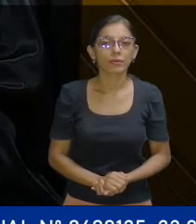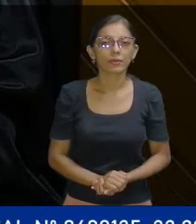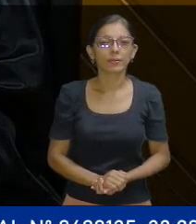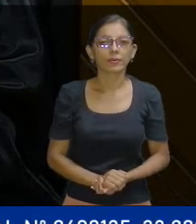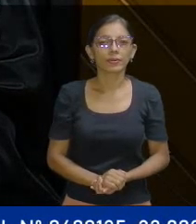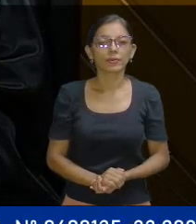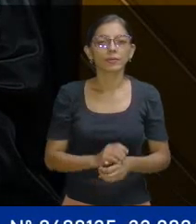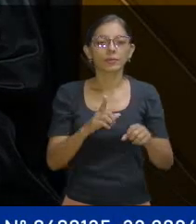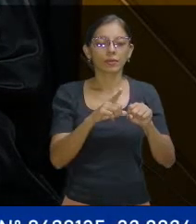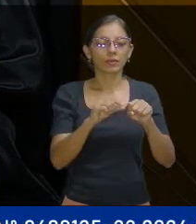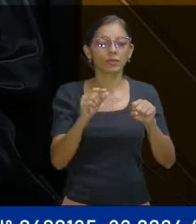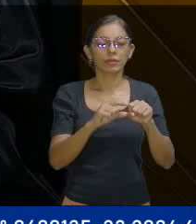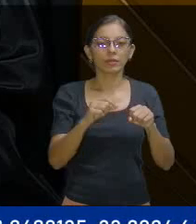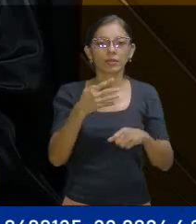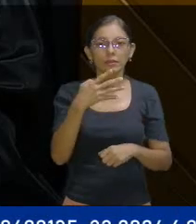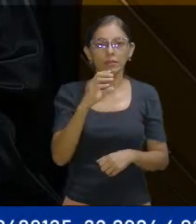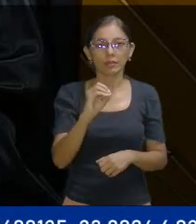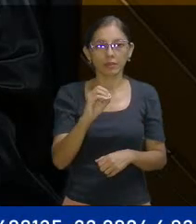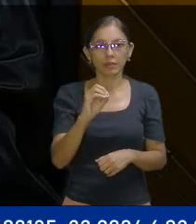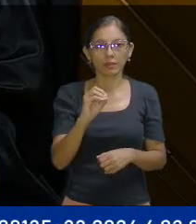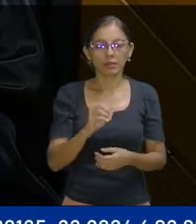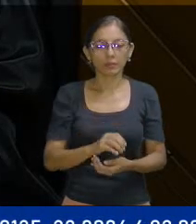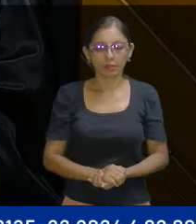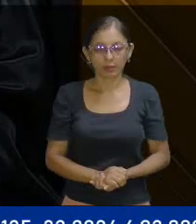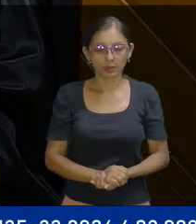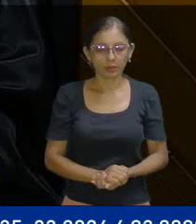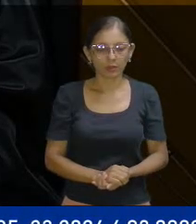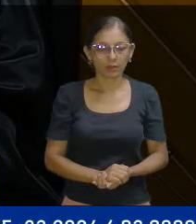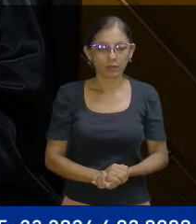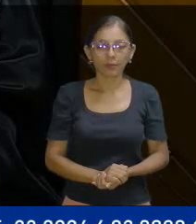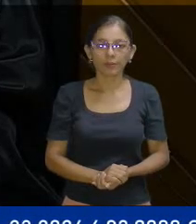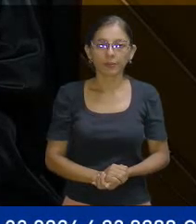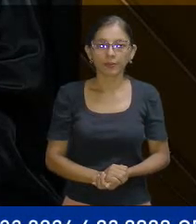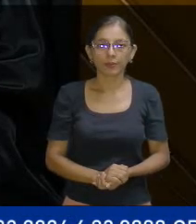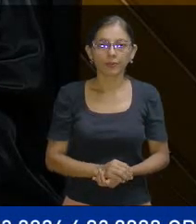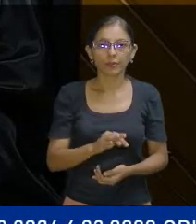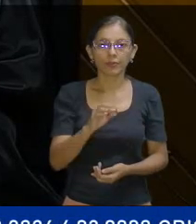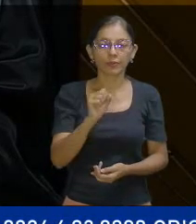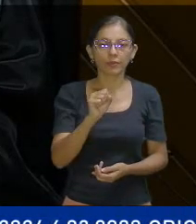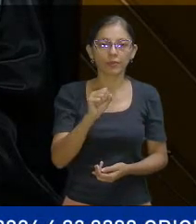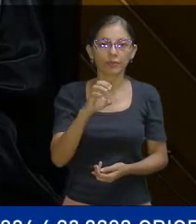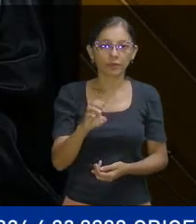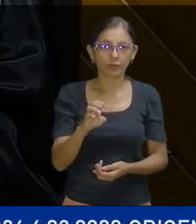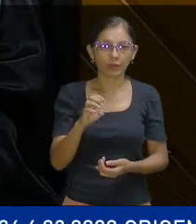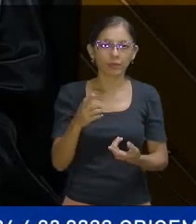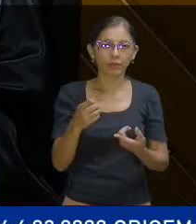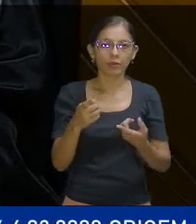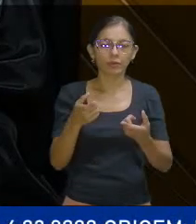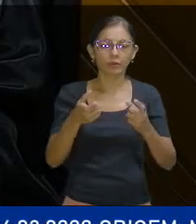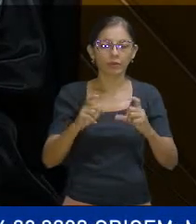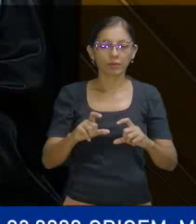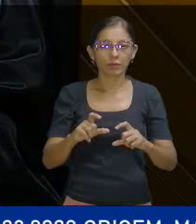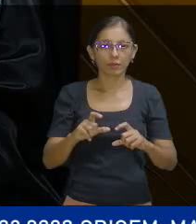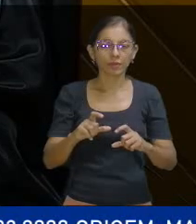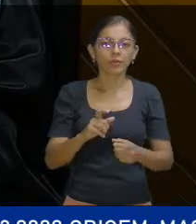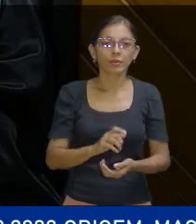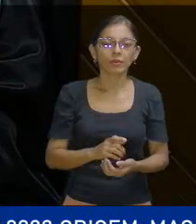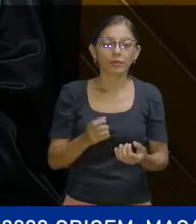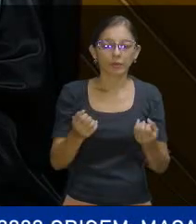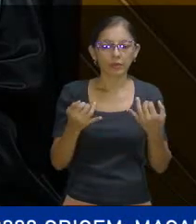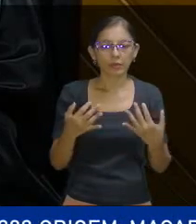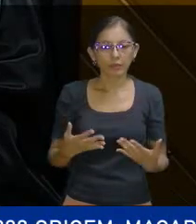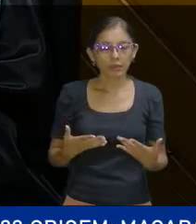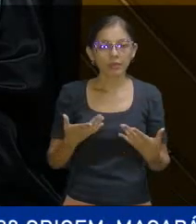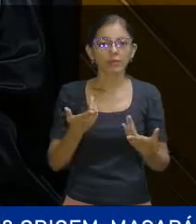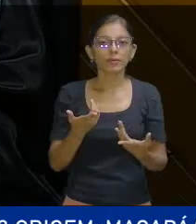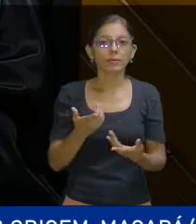Na forma do artigo 40 da resolução do TSE 23.604, para o oferecimento das razões finais, a agremiação